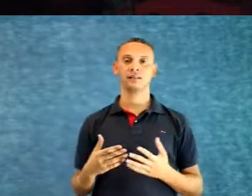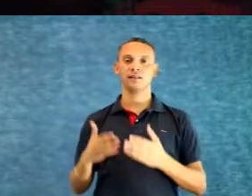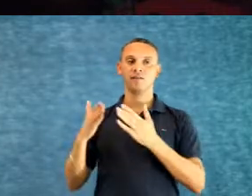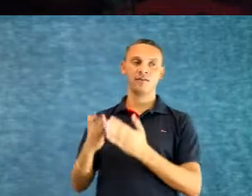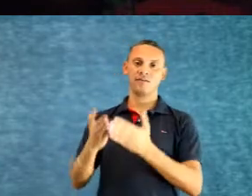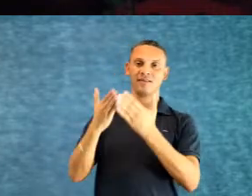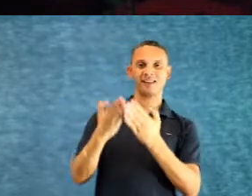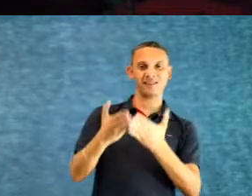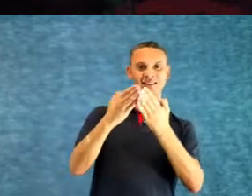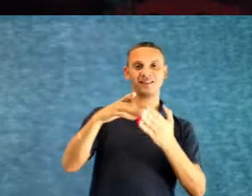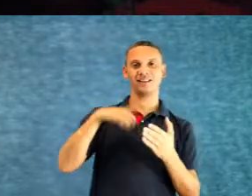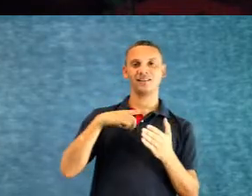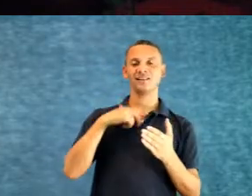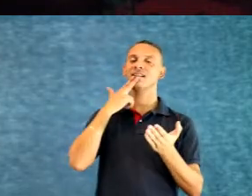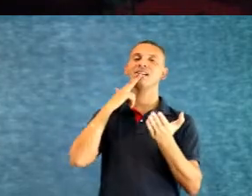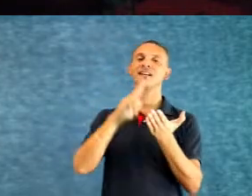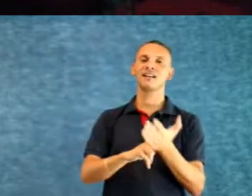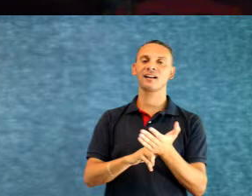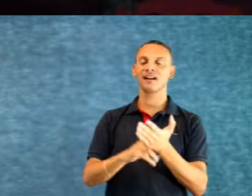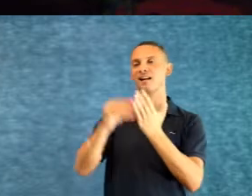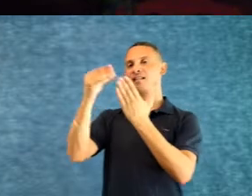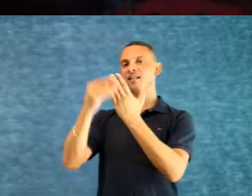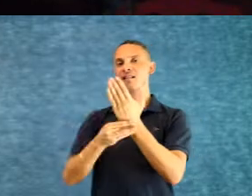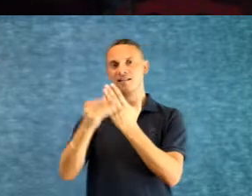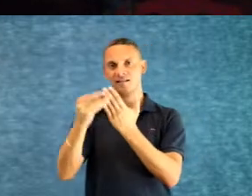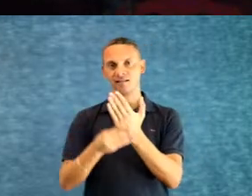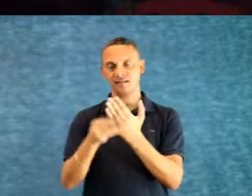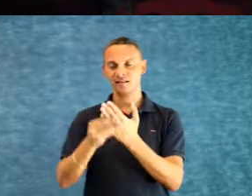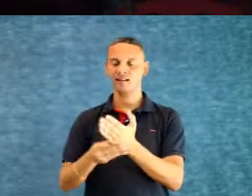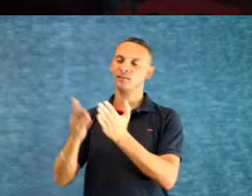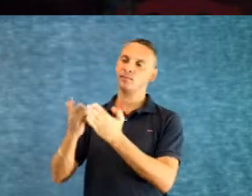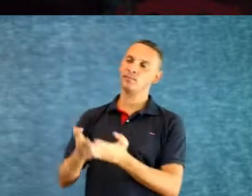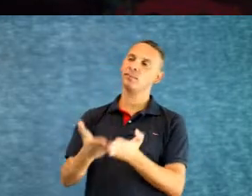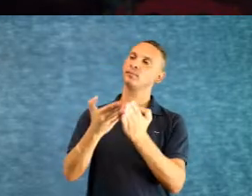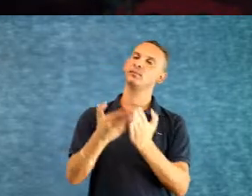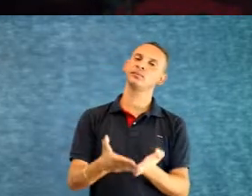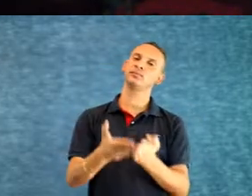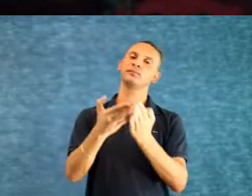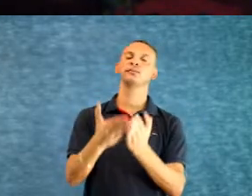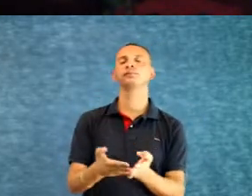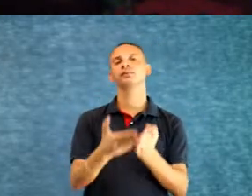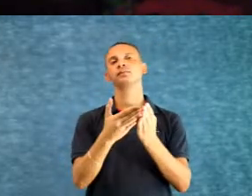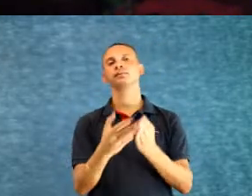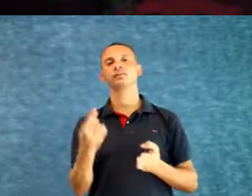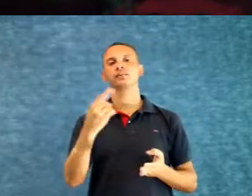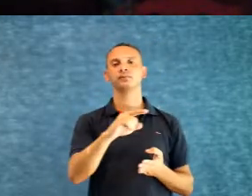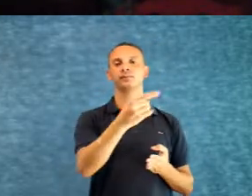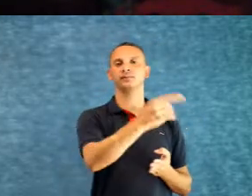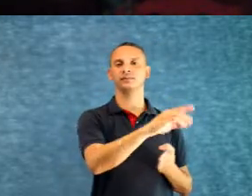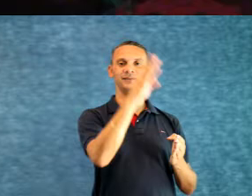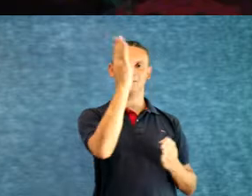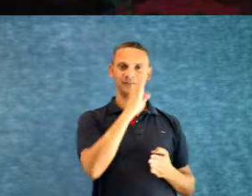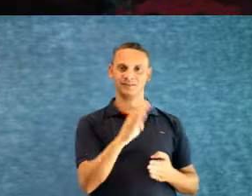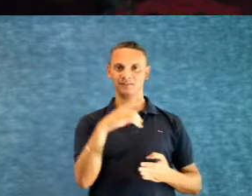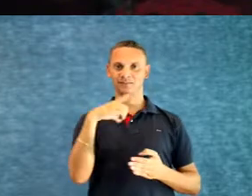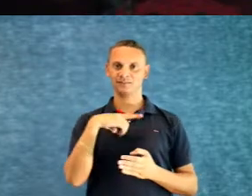Desculpa. Então, houve um preconceito, aquela coisa que eu falei, aquela nuvem que baixou sobre Nízia, de